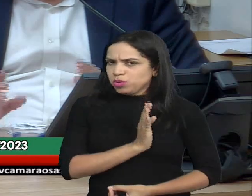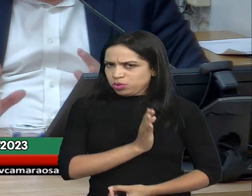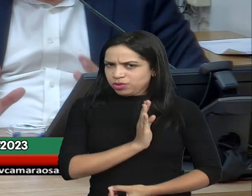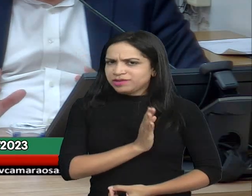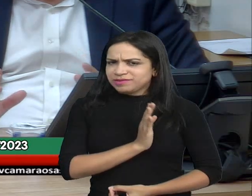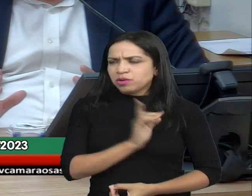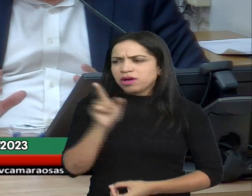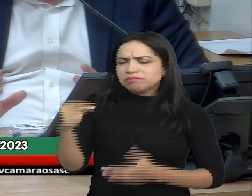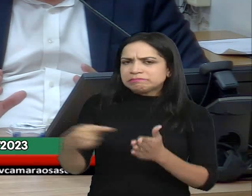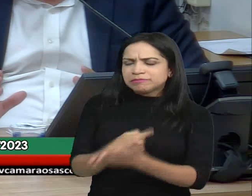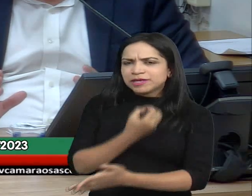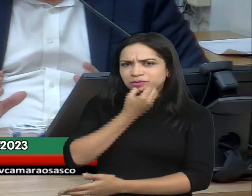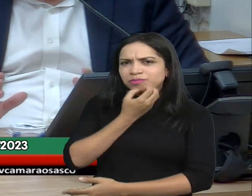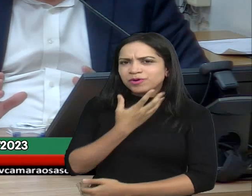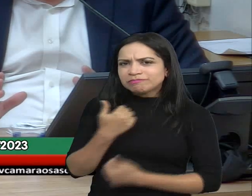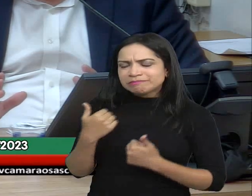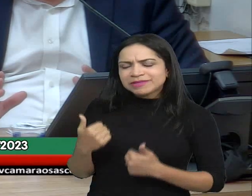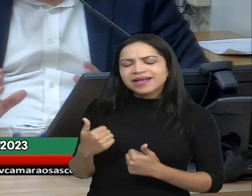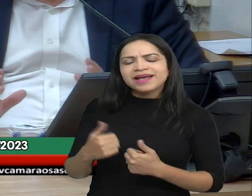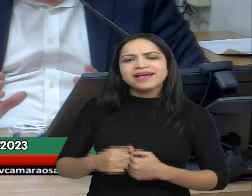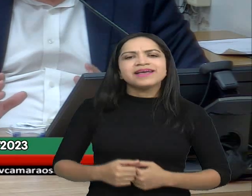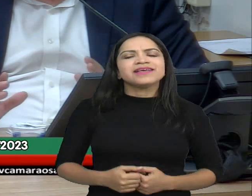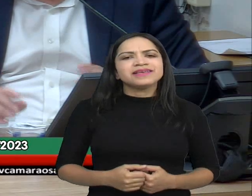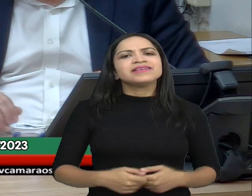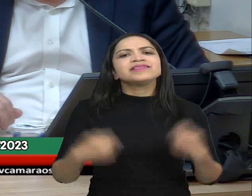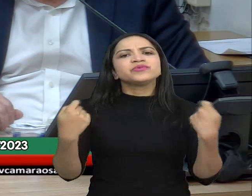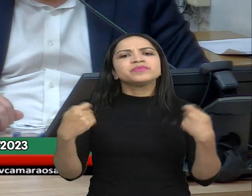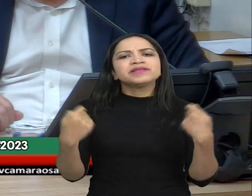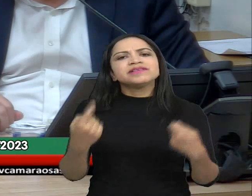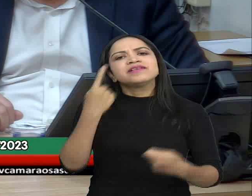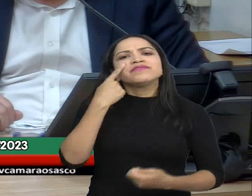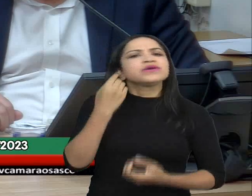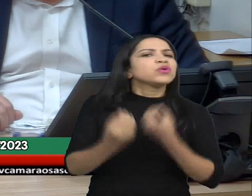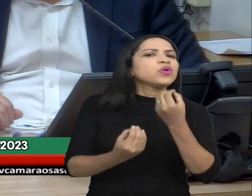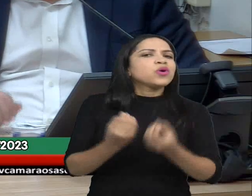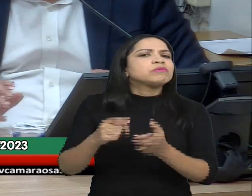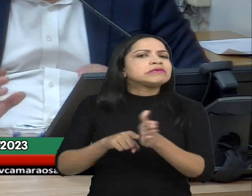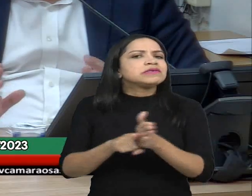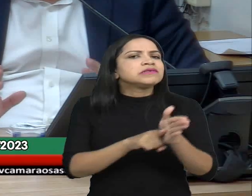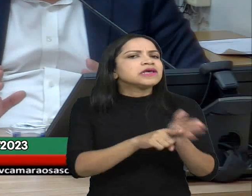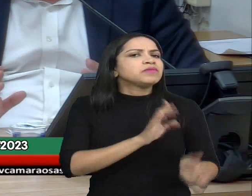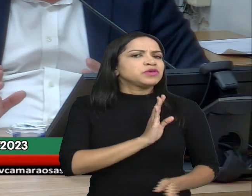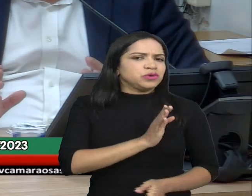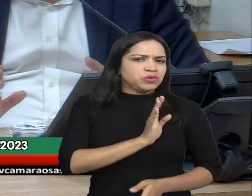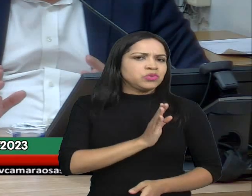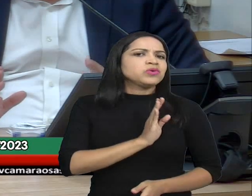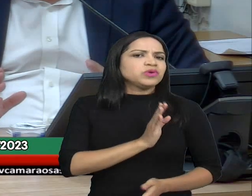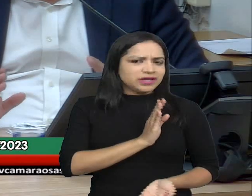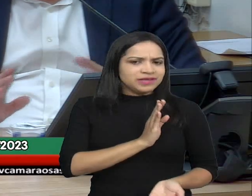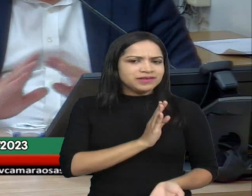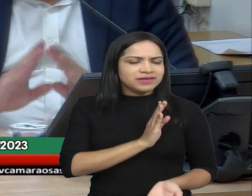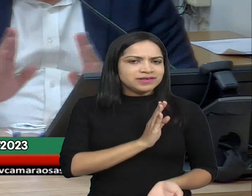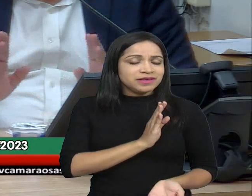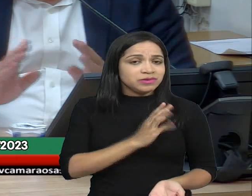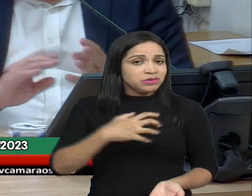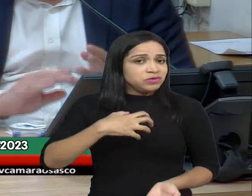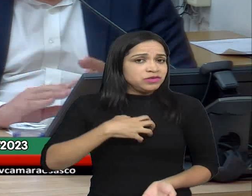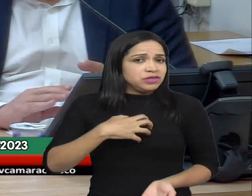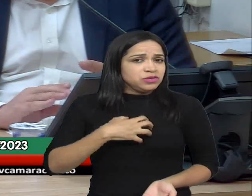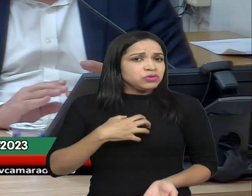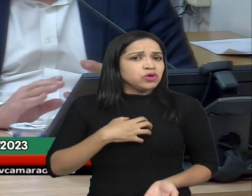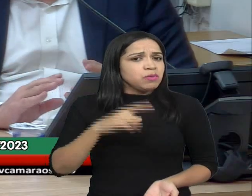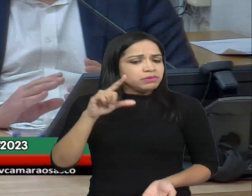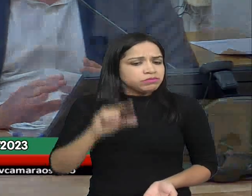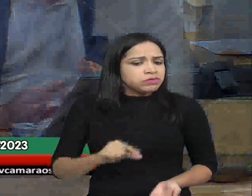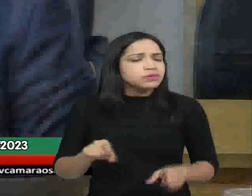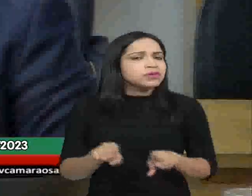boa. É para a gente diminuir sintoma. Se a gente, o